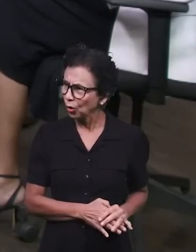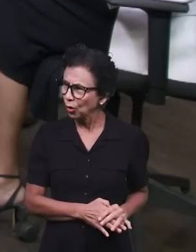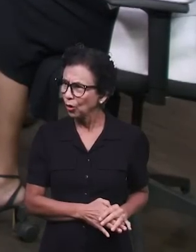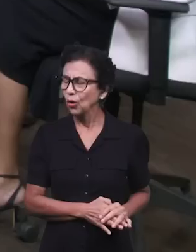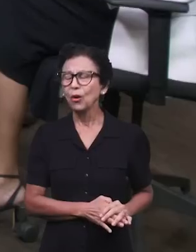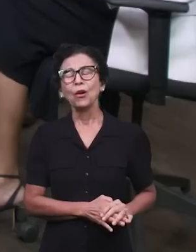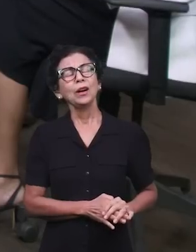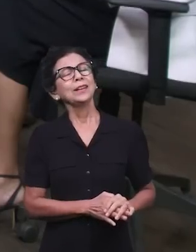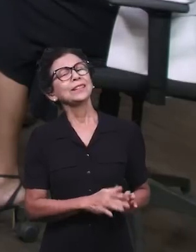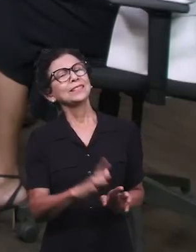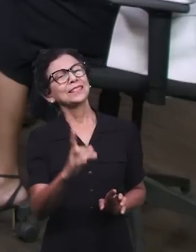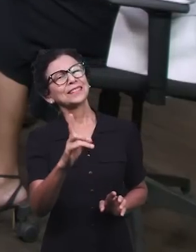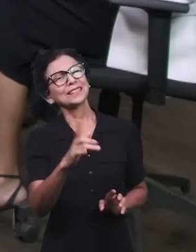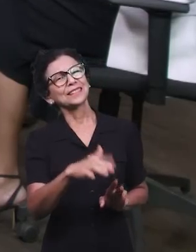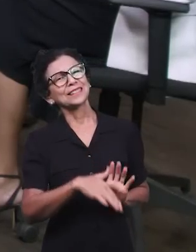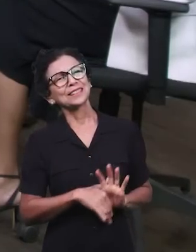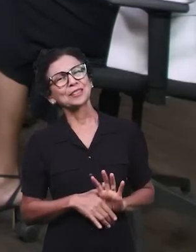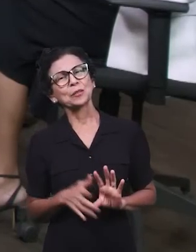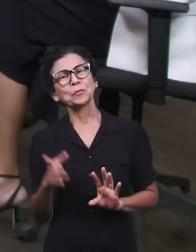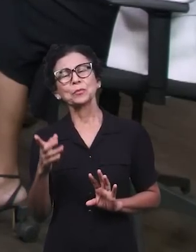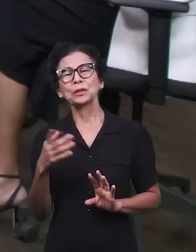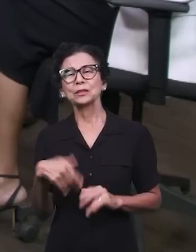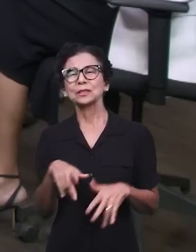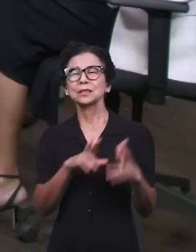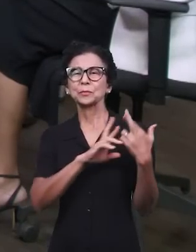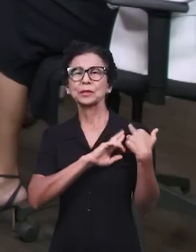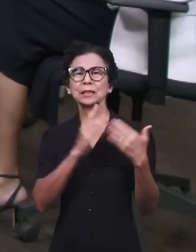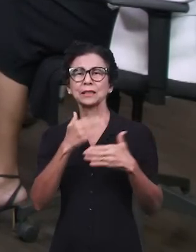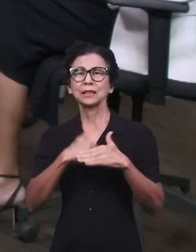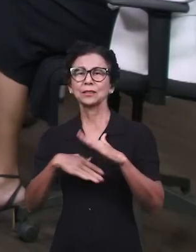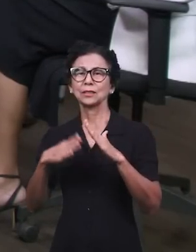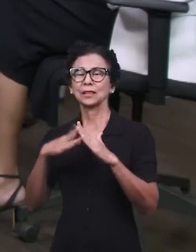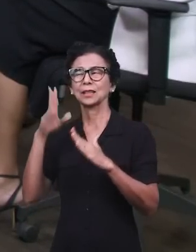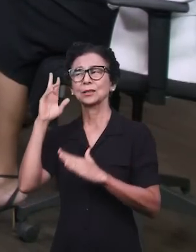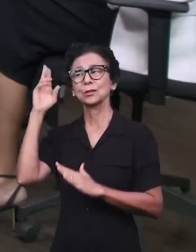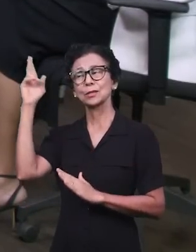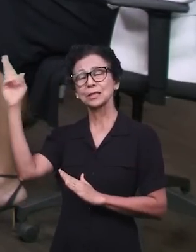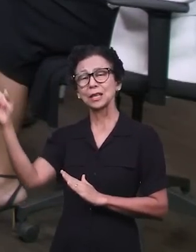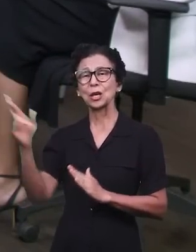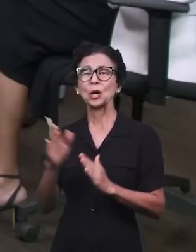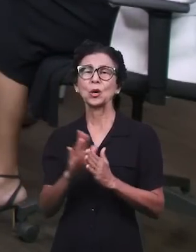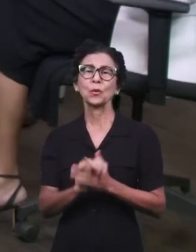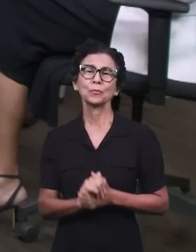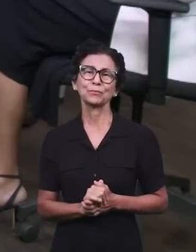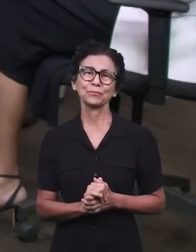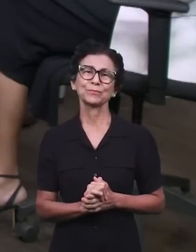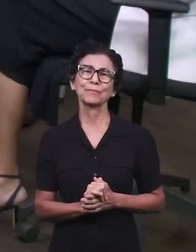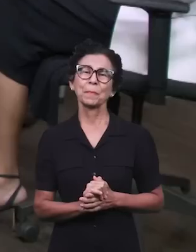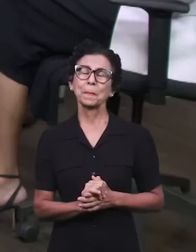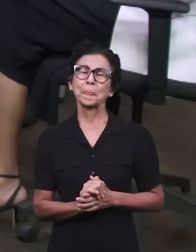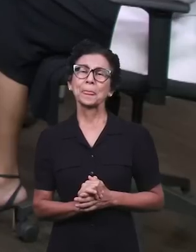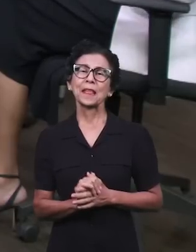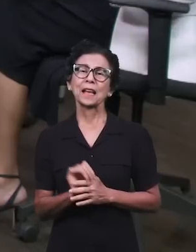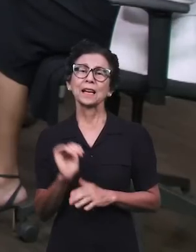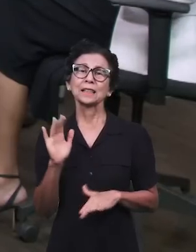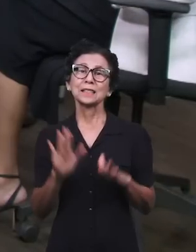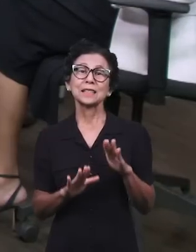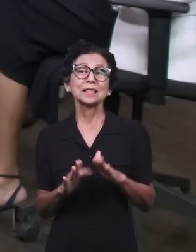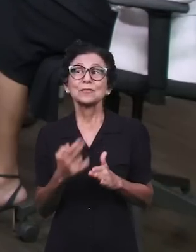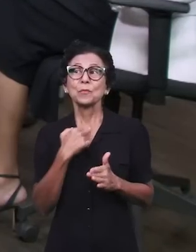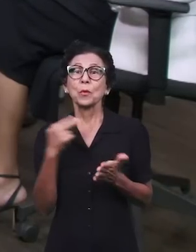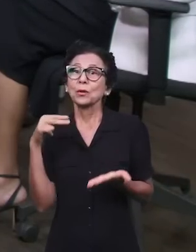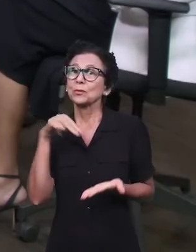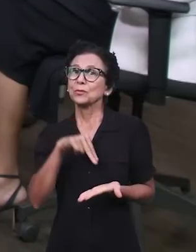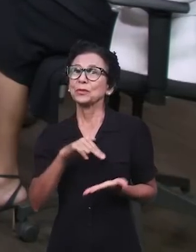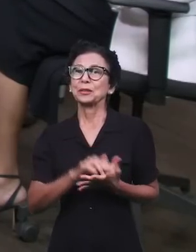do Senhor. Isso. E às vezes não bate a nossa agenda. Isso mesmo. Com os compromissos da igreja, mas é uma honra. Toda vez que eu puder estar aqui com vocês, vai ser